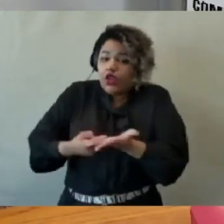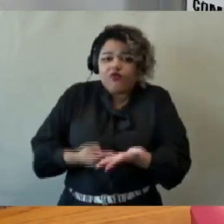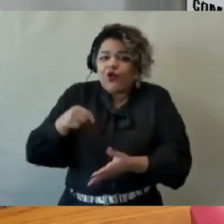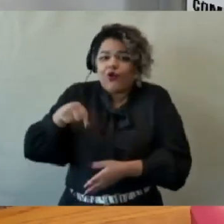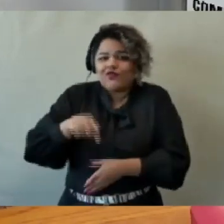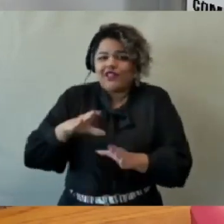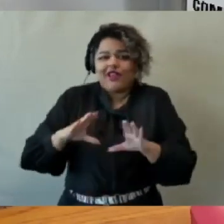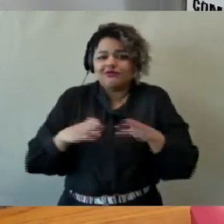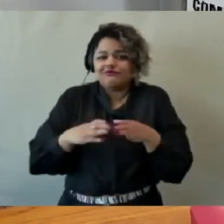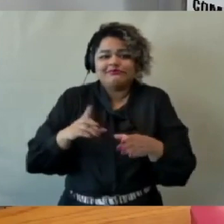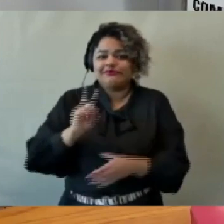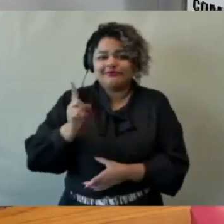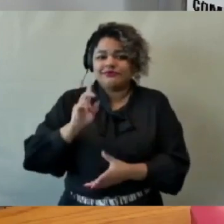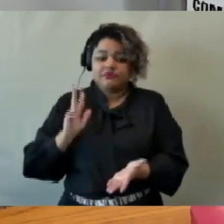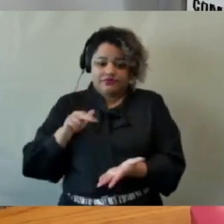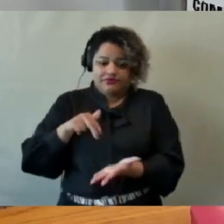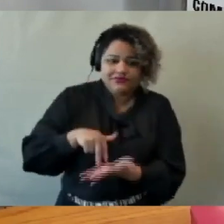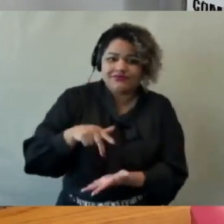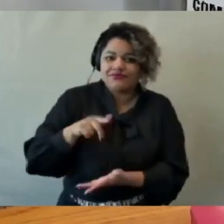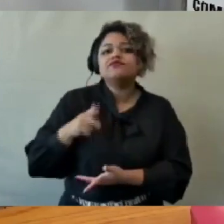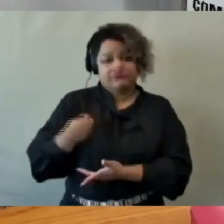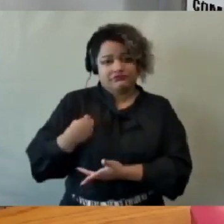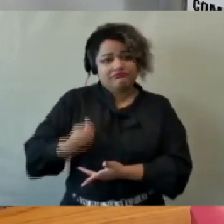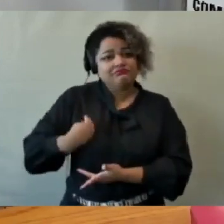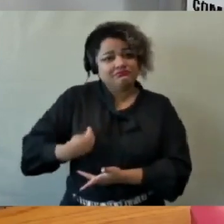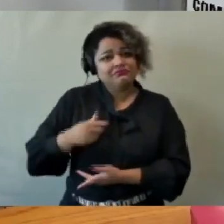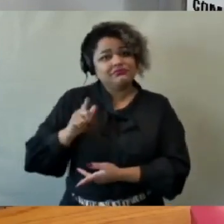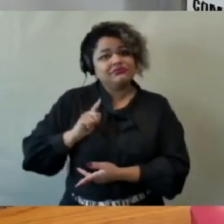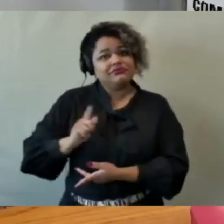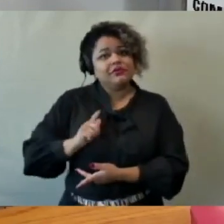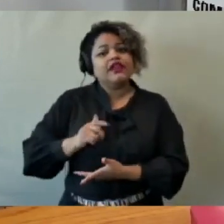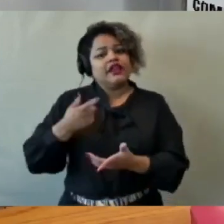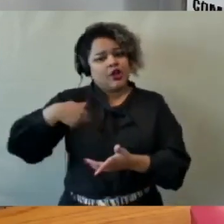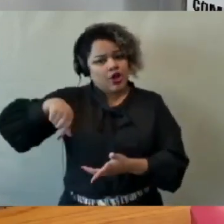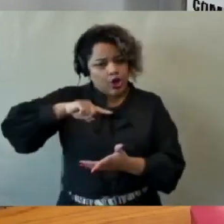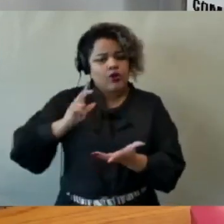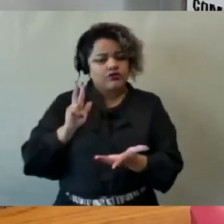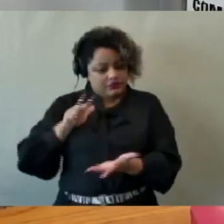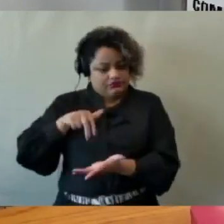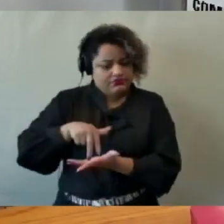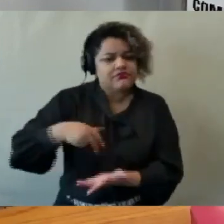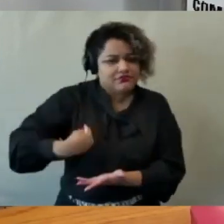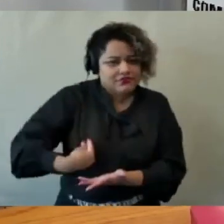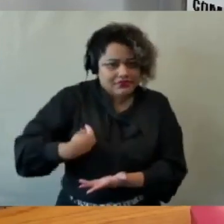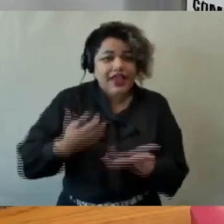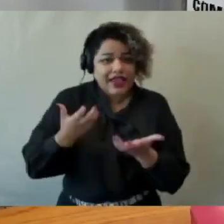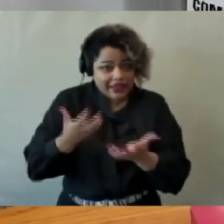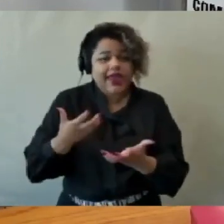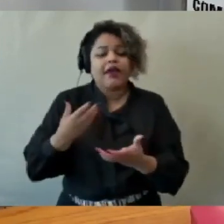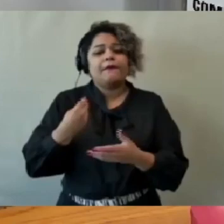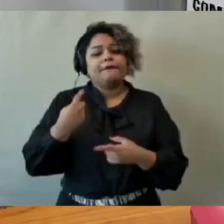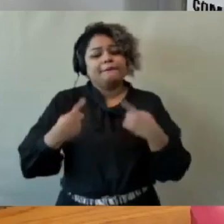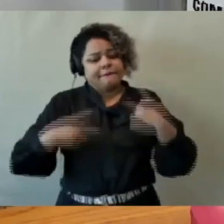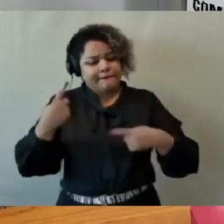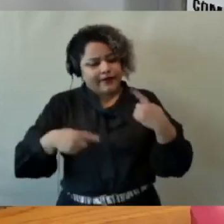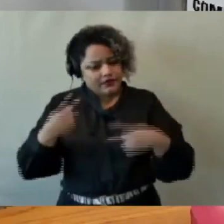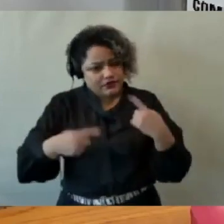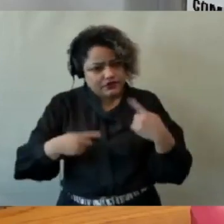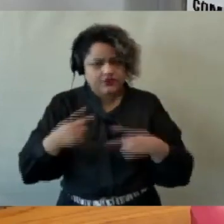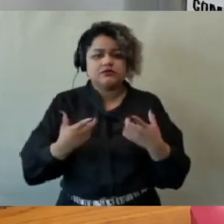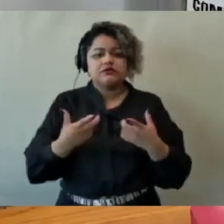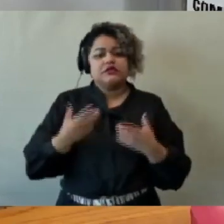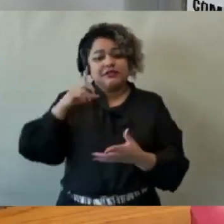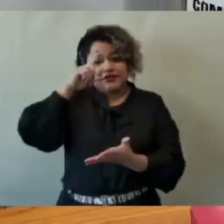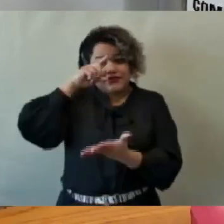E nós estamos aqui. Então, a gente gostaria de continuar aqui, de participar das discussões, né, de participar das